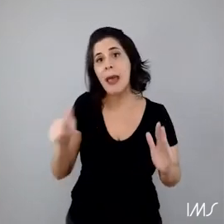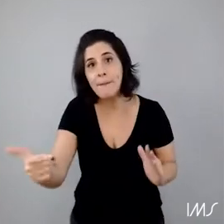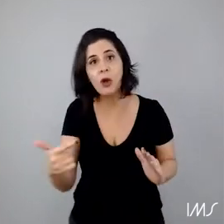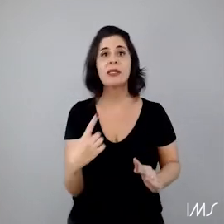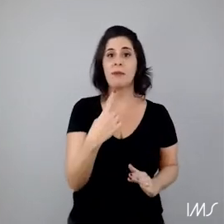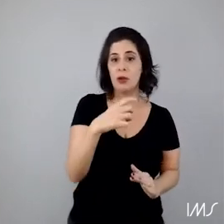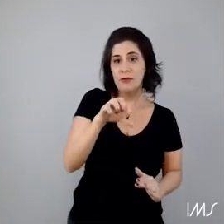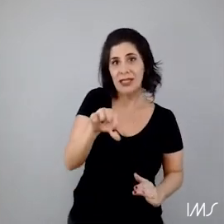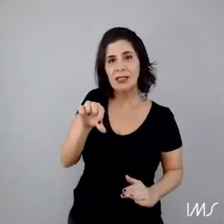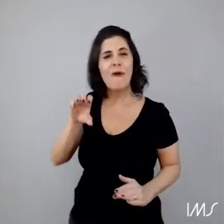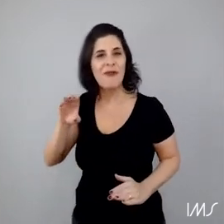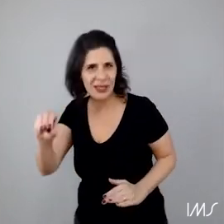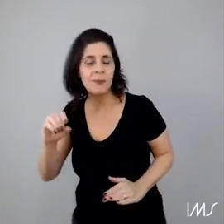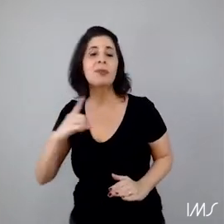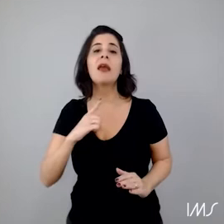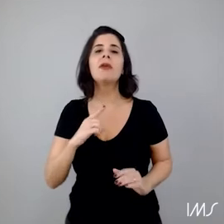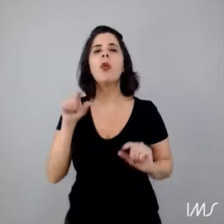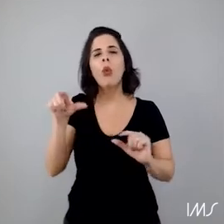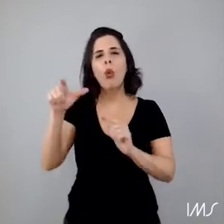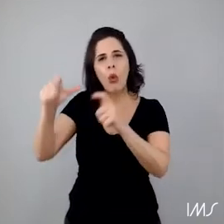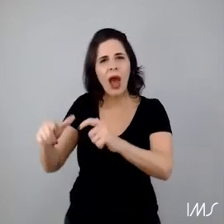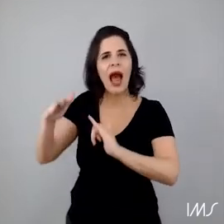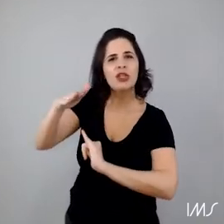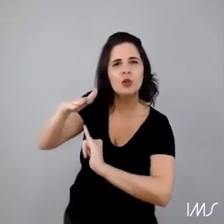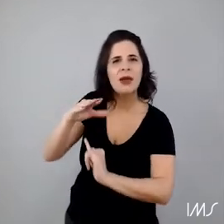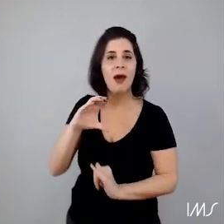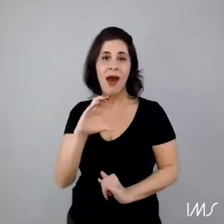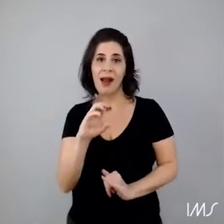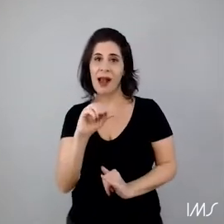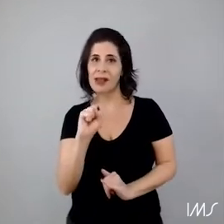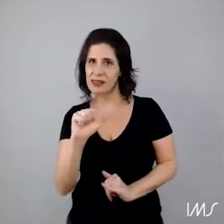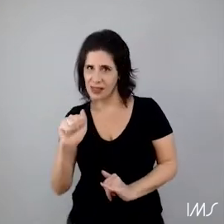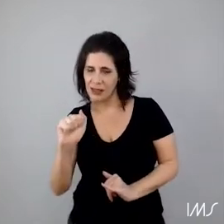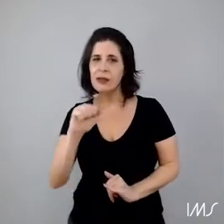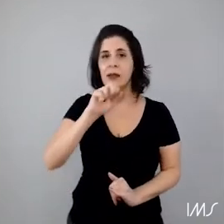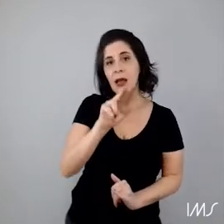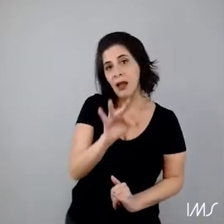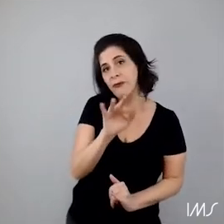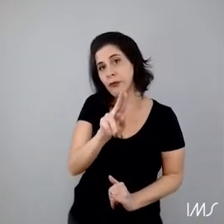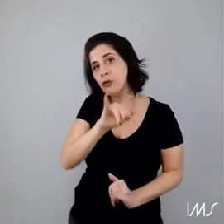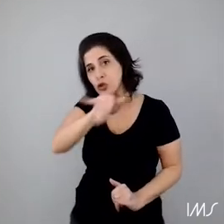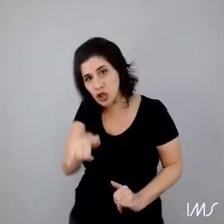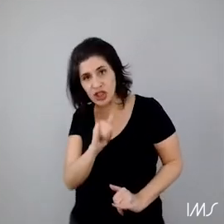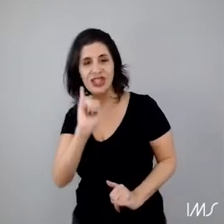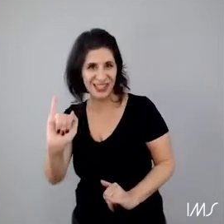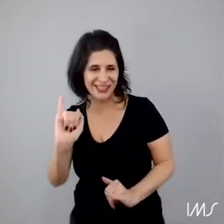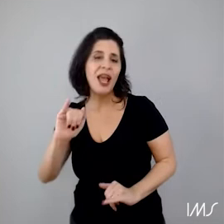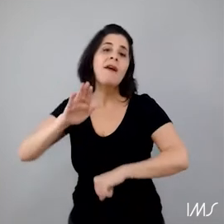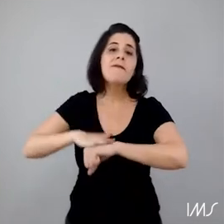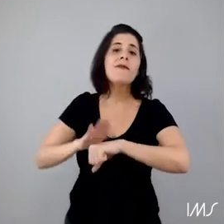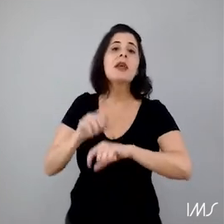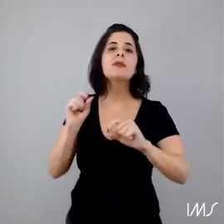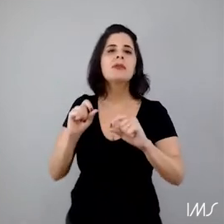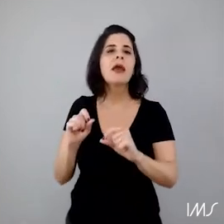Casa Fuji e o Núcleo de Amigos da Fotografia, na foto, que produziu o mês da fotografia nos moldes do Mois